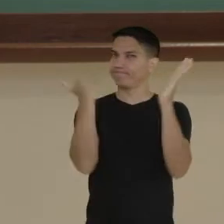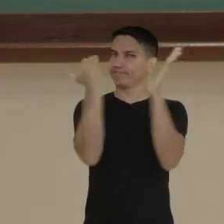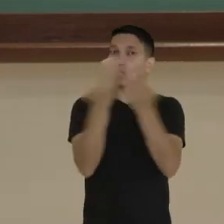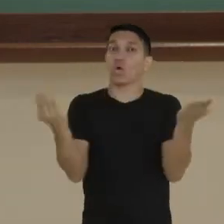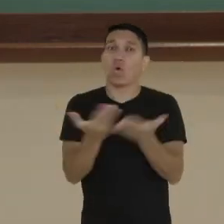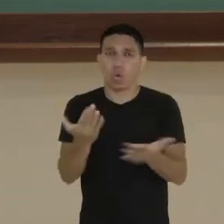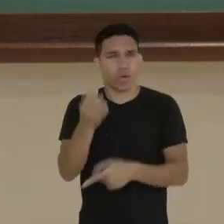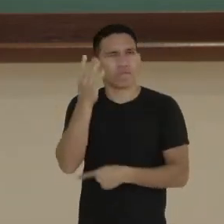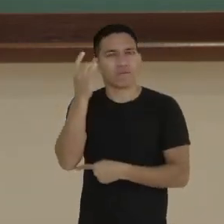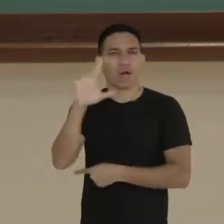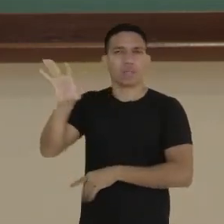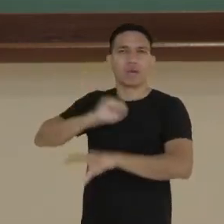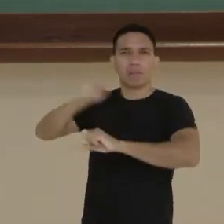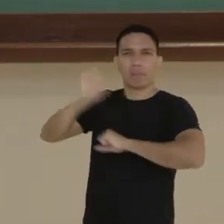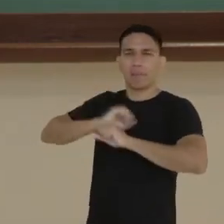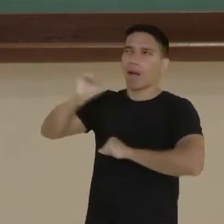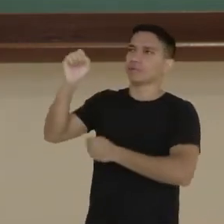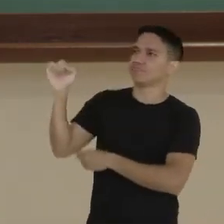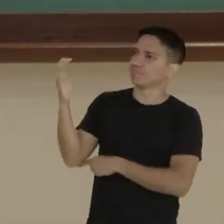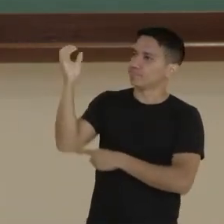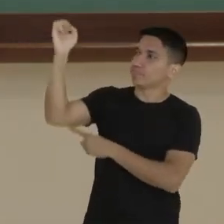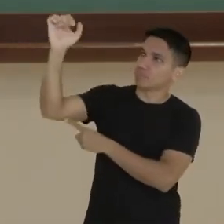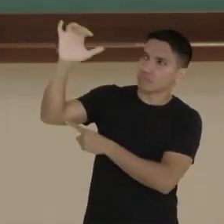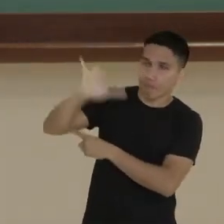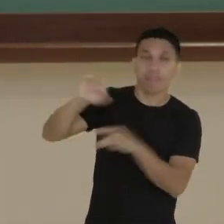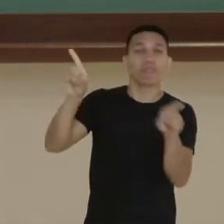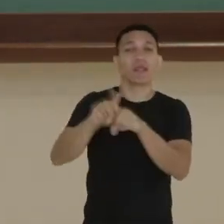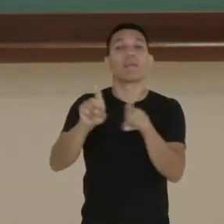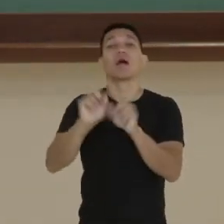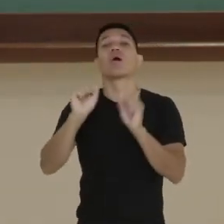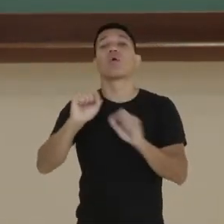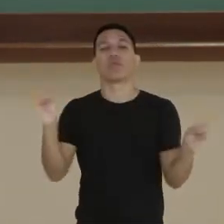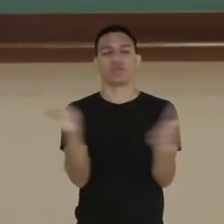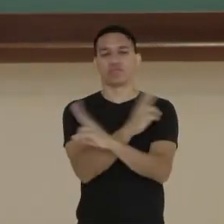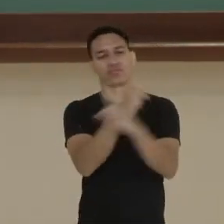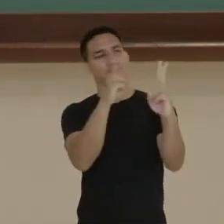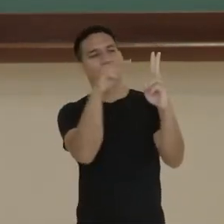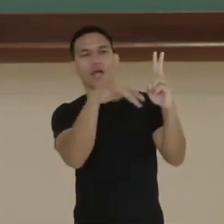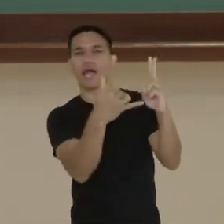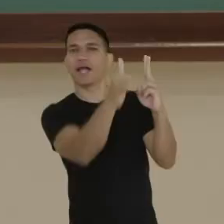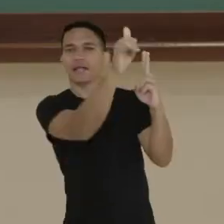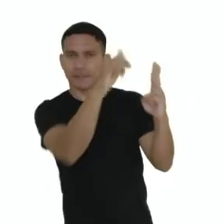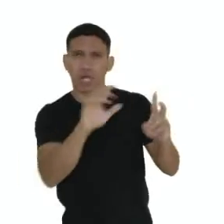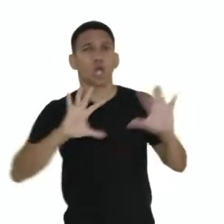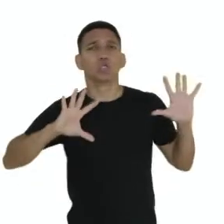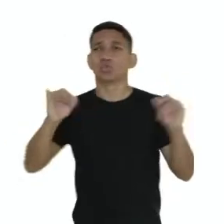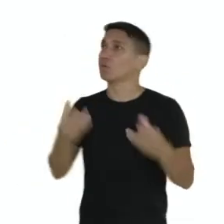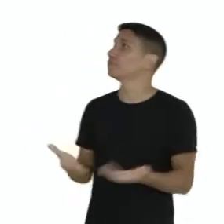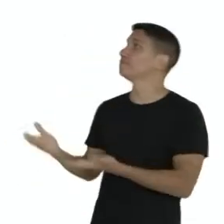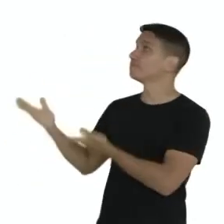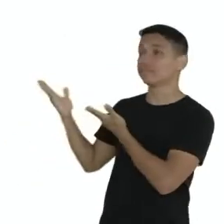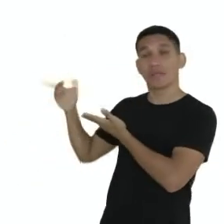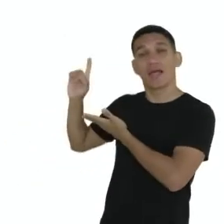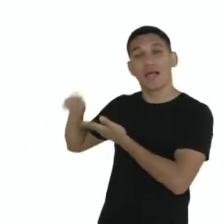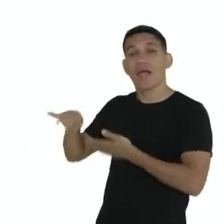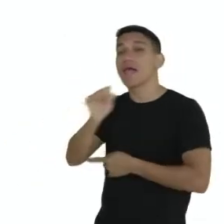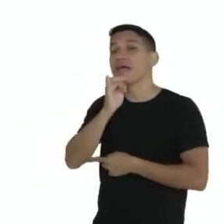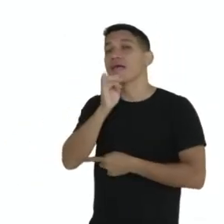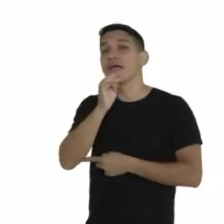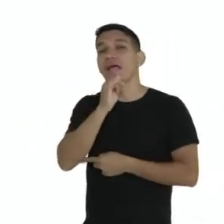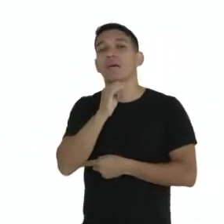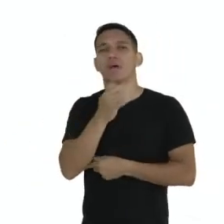acessível, inclusive, e a energia eólica, certo? Então, todos isso aqui são exemplos de energia.